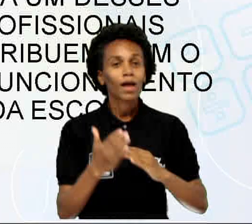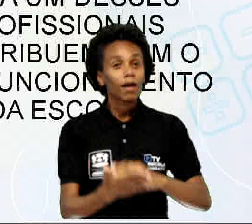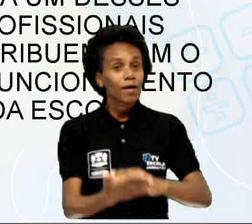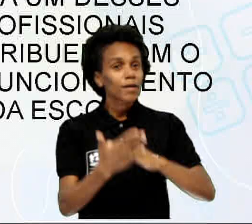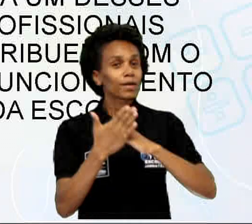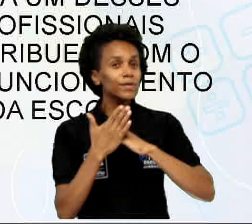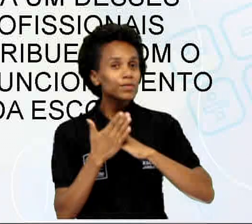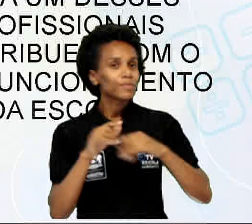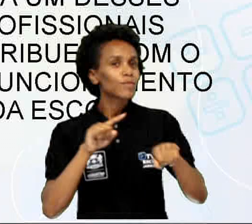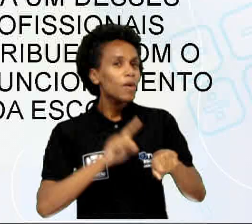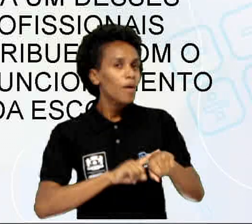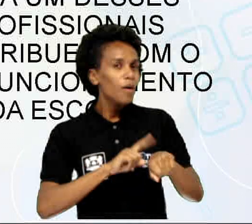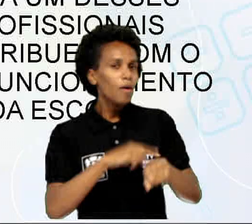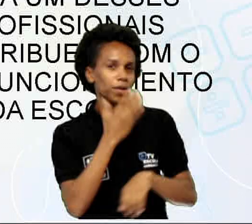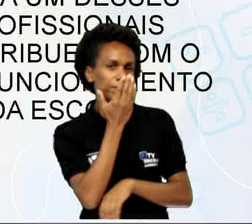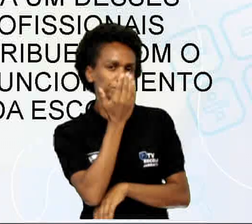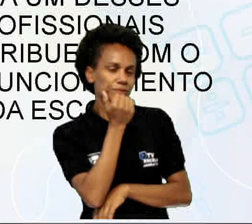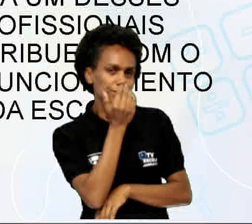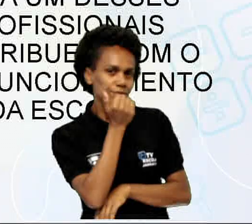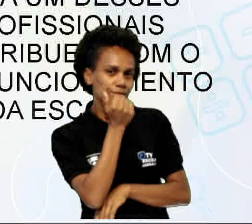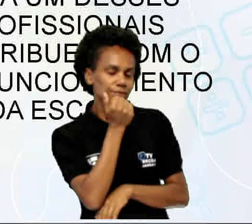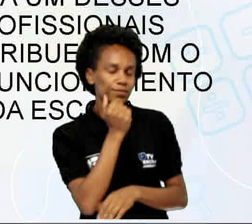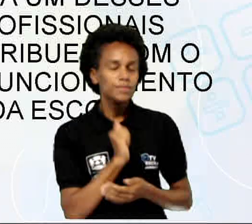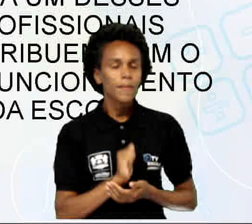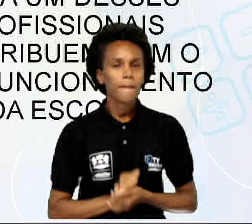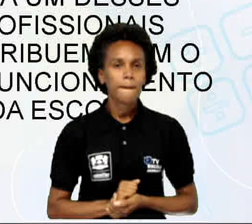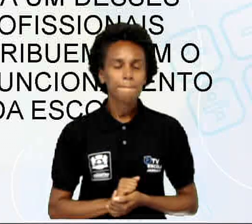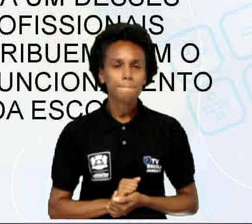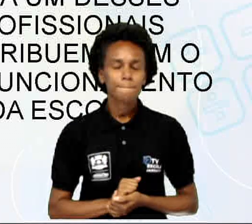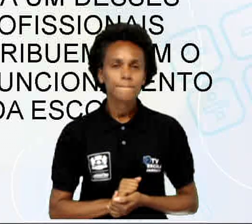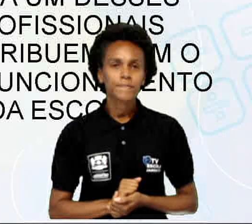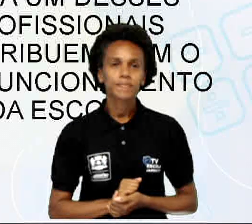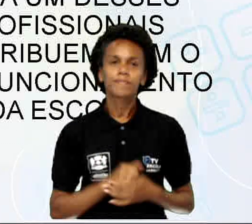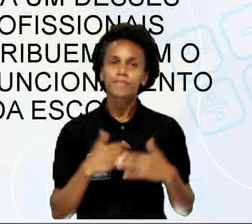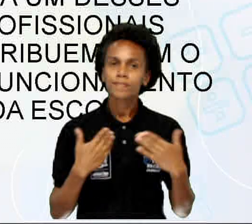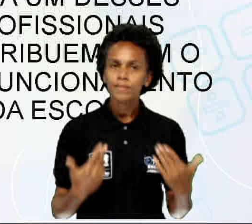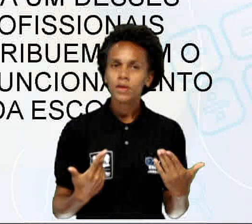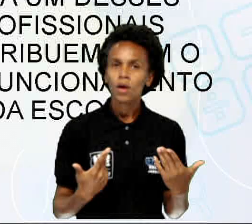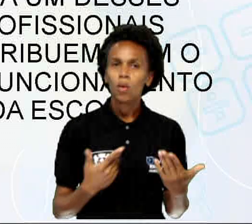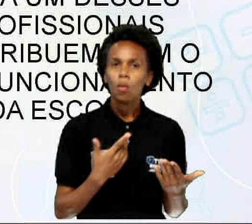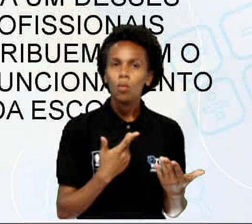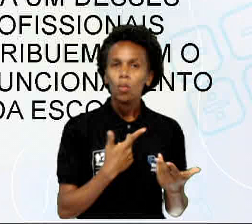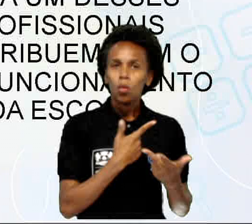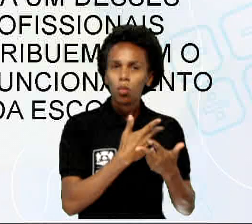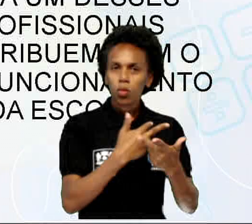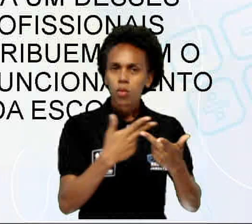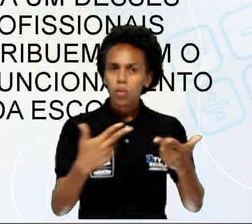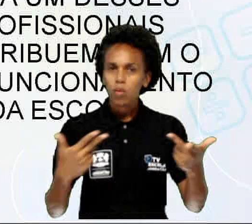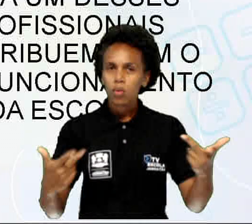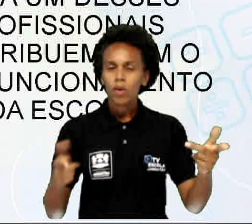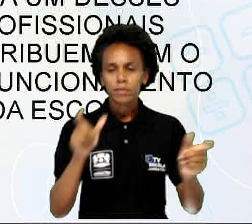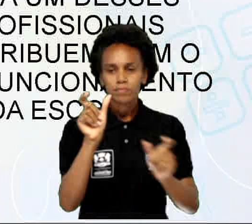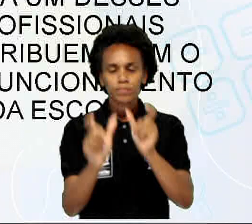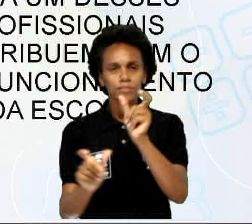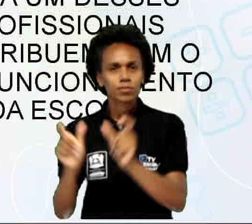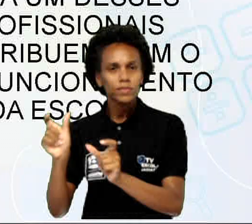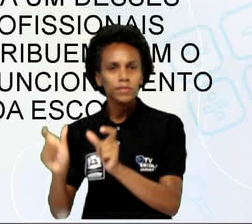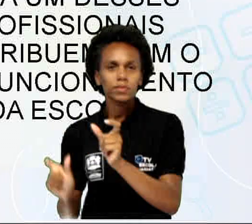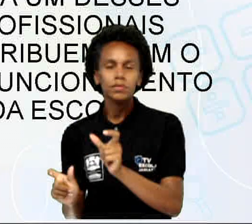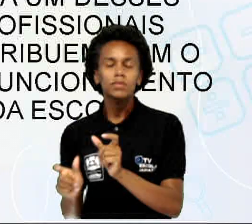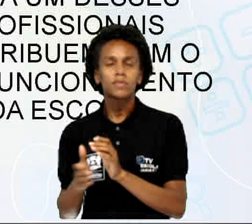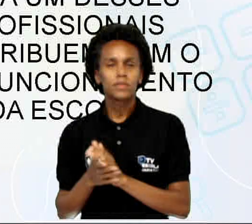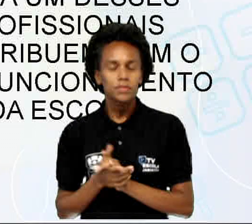certo? Então, todas essas pessoas, mais aquelas que eu já citei, têm